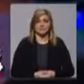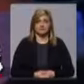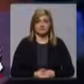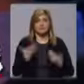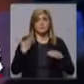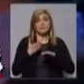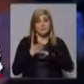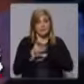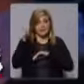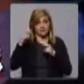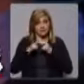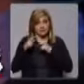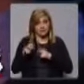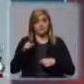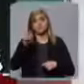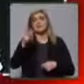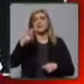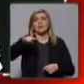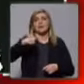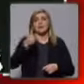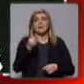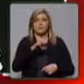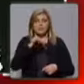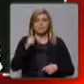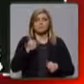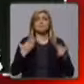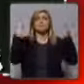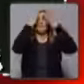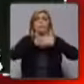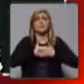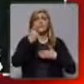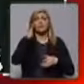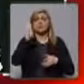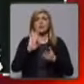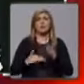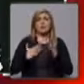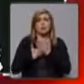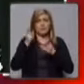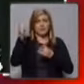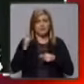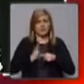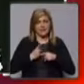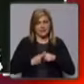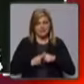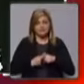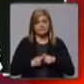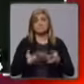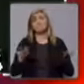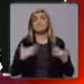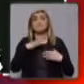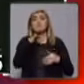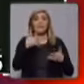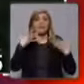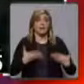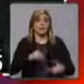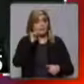Estamos em direto para Bruxelas, onde se encontra o António Seixas Martins. Boa noite, António. Já se conhece a proposta grega? Zé, neste momento